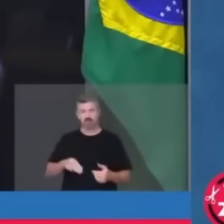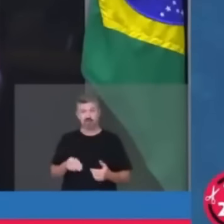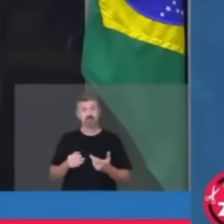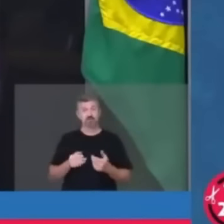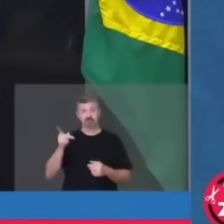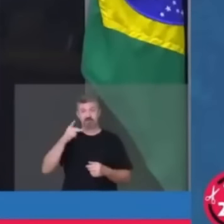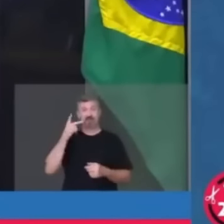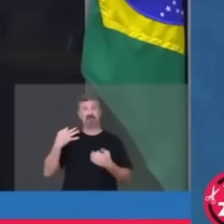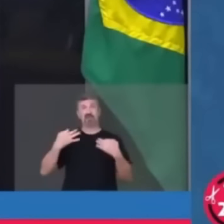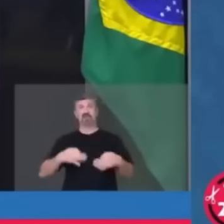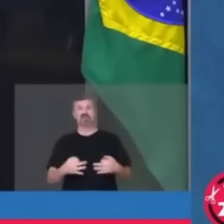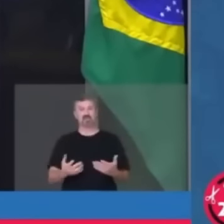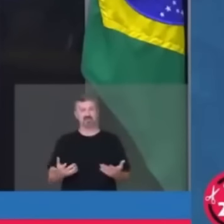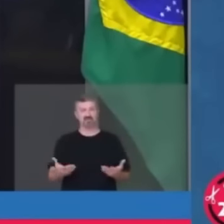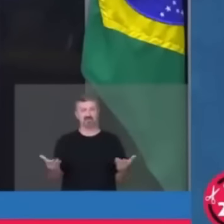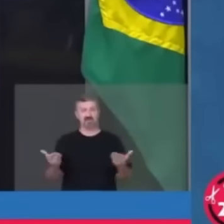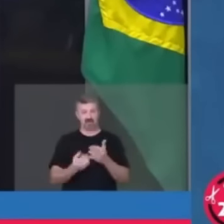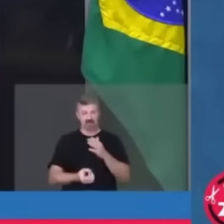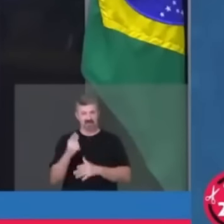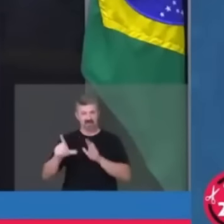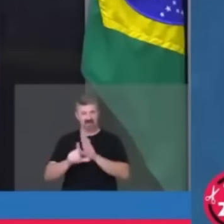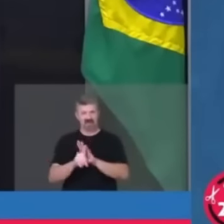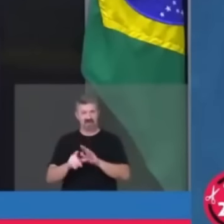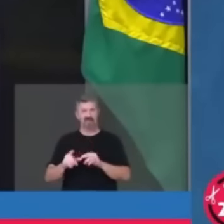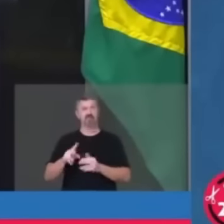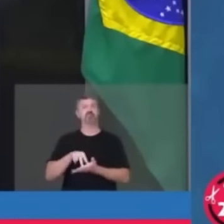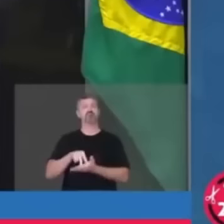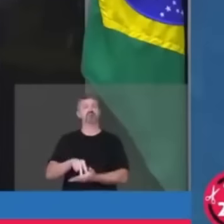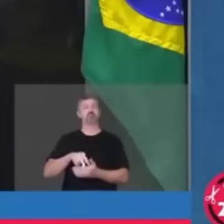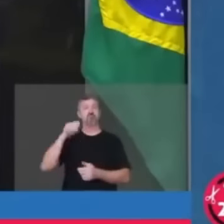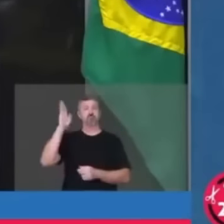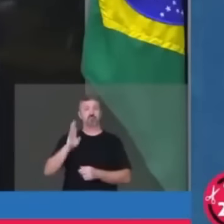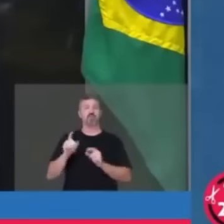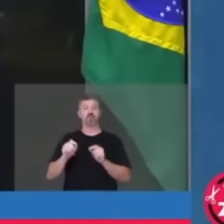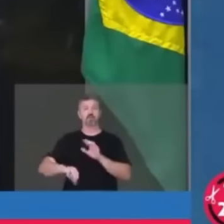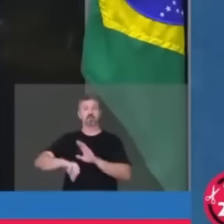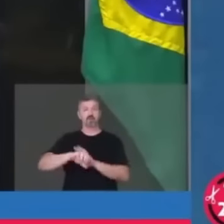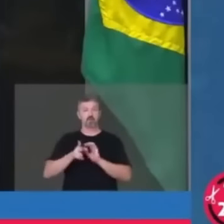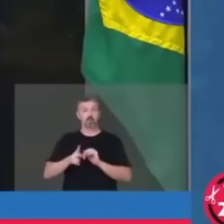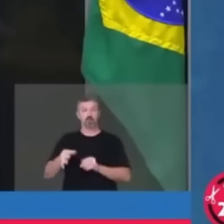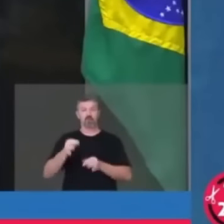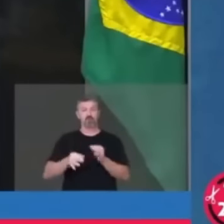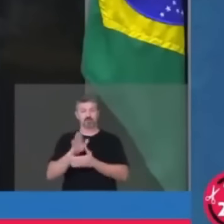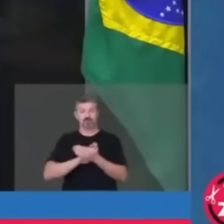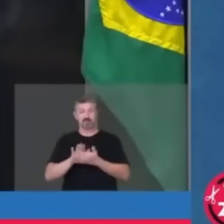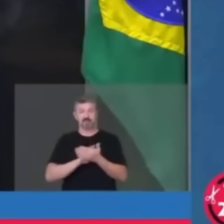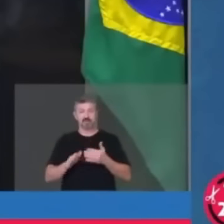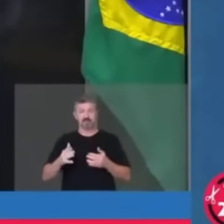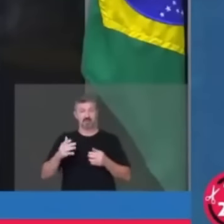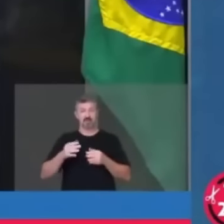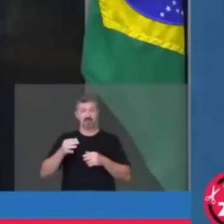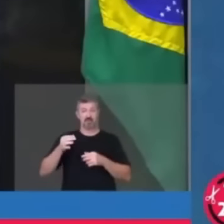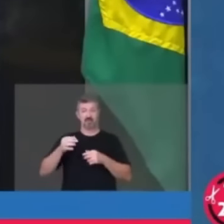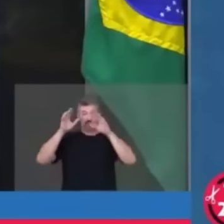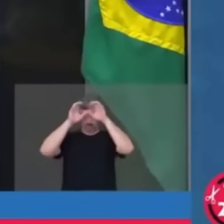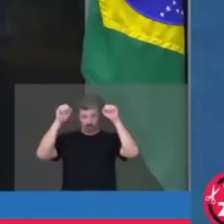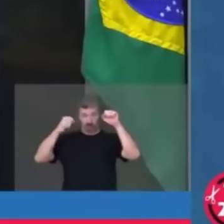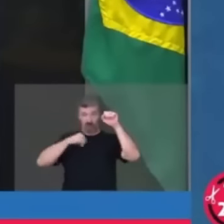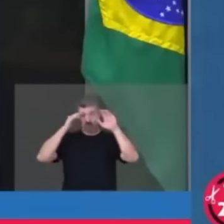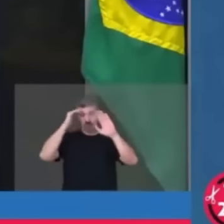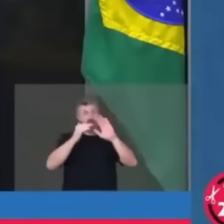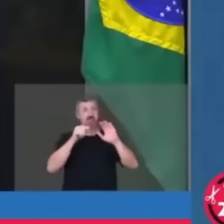correto e mais do que isso eles agora querem fazer leis para se prevalecer no Brasil o crime a injustiça e a corte que eu respeito está sendo